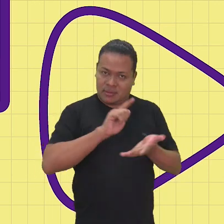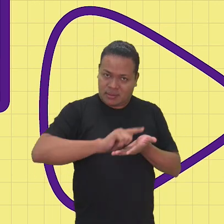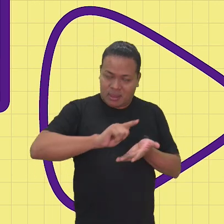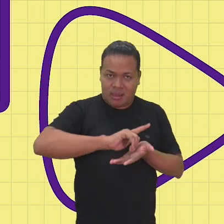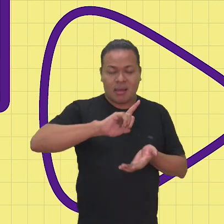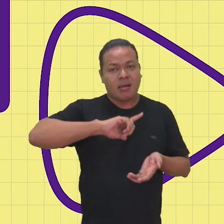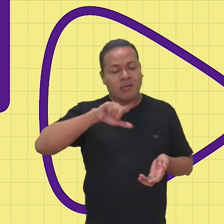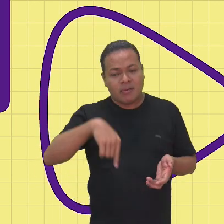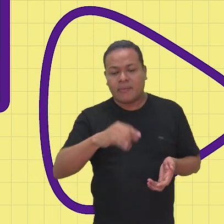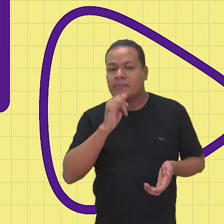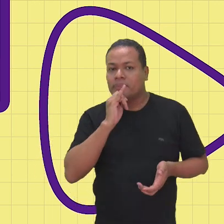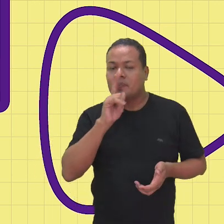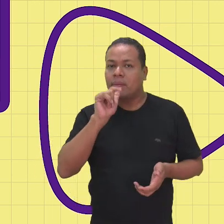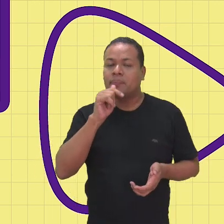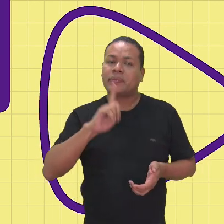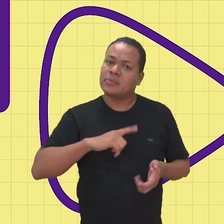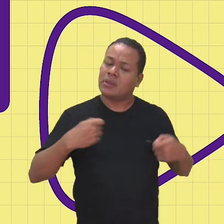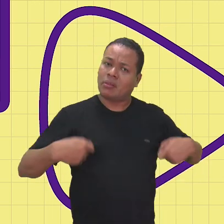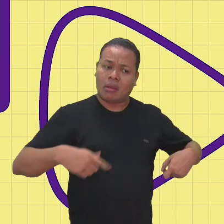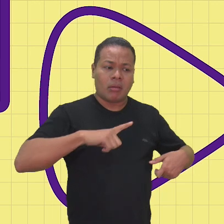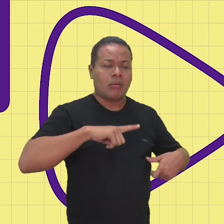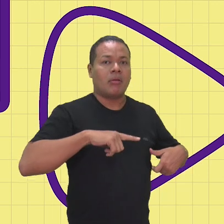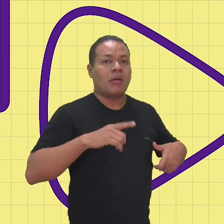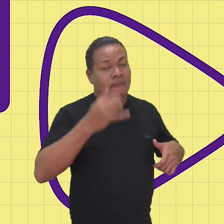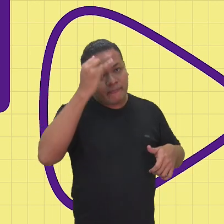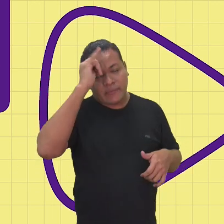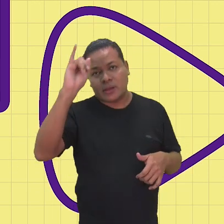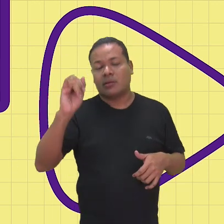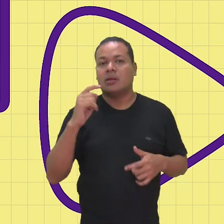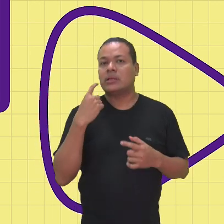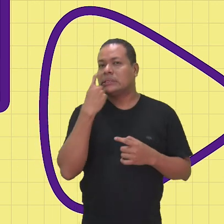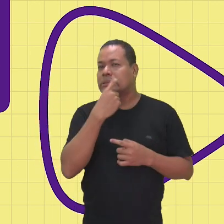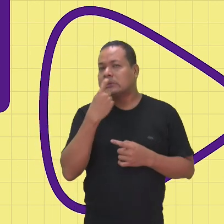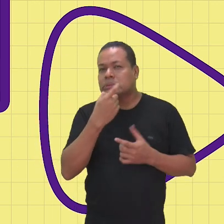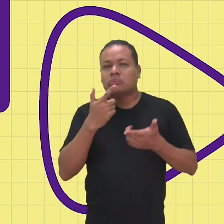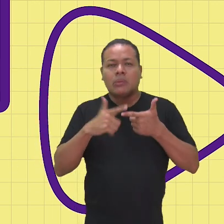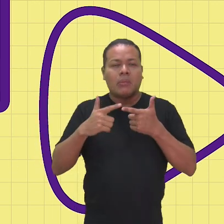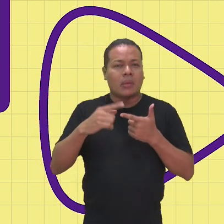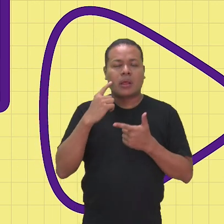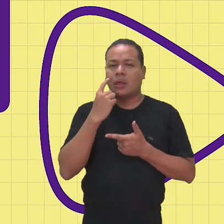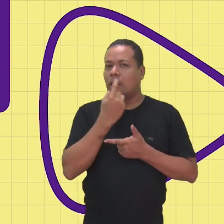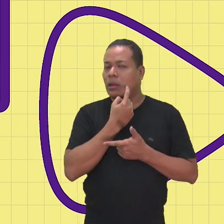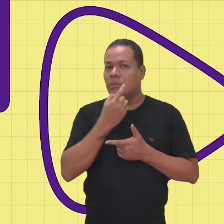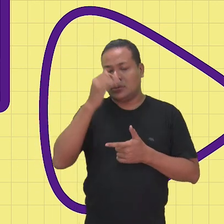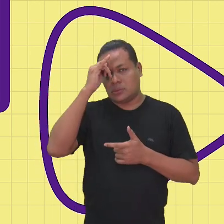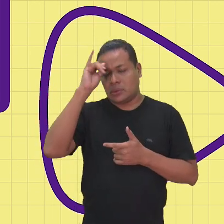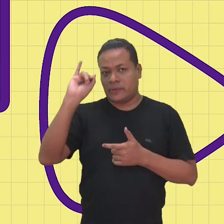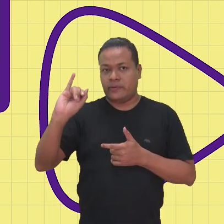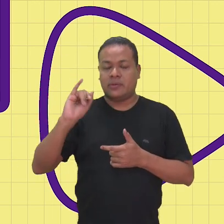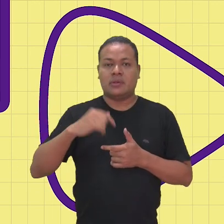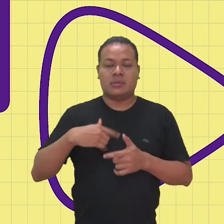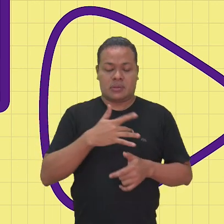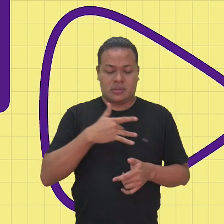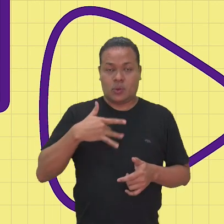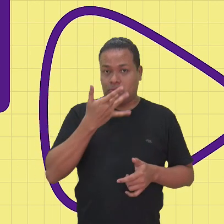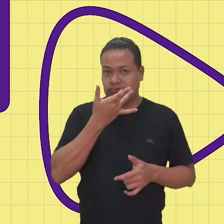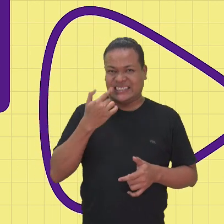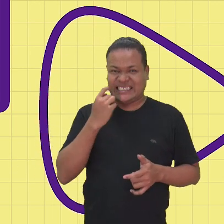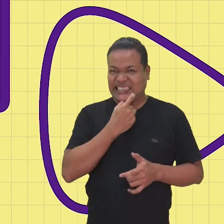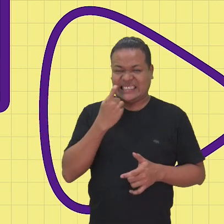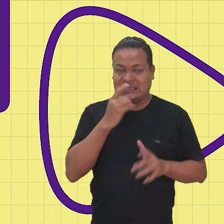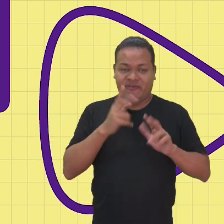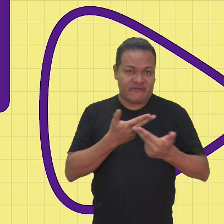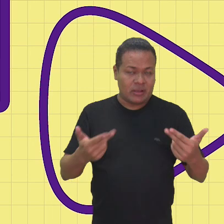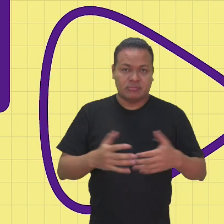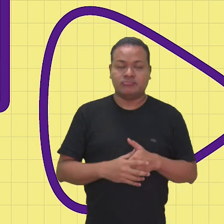adicionar o fluoreto, porque ele vai prevenir cáries, vai ajudar a gente aí na prevenção da saúde bucal. Tá bom? Então,